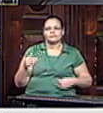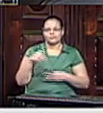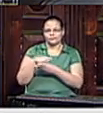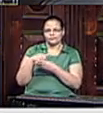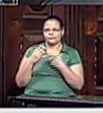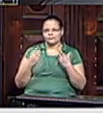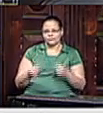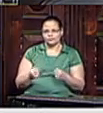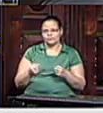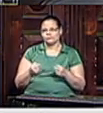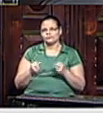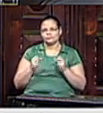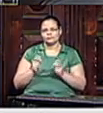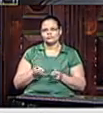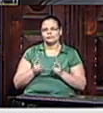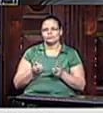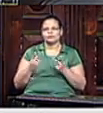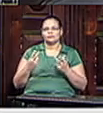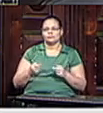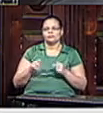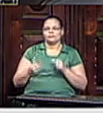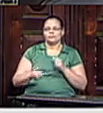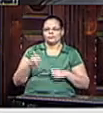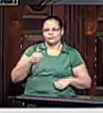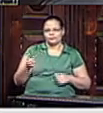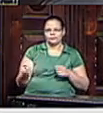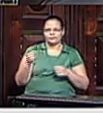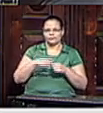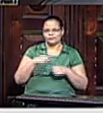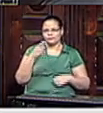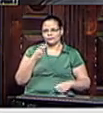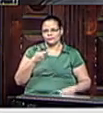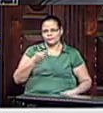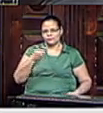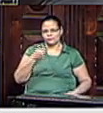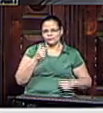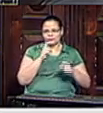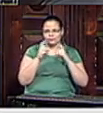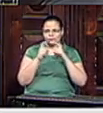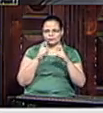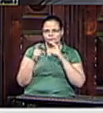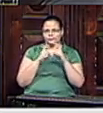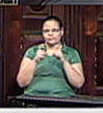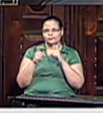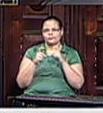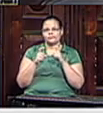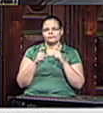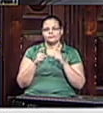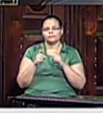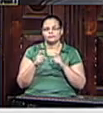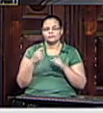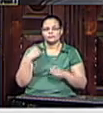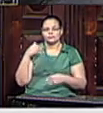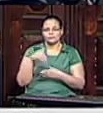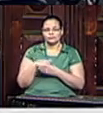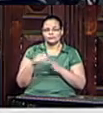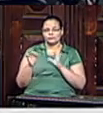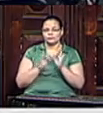votação, os senhores que aprovam, permaneçam como estão, aprovado em primeira, retorna em segunda. Senhor presidente, projeto de lei... declaração de voto no projeto